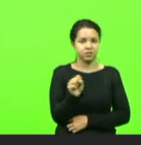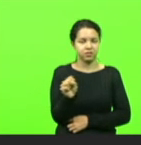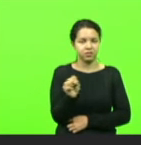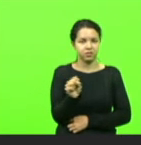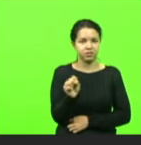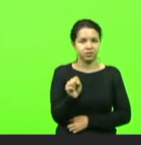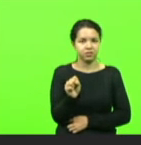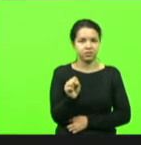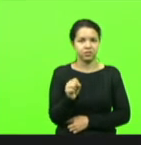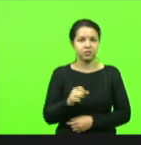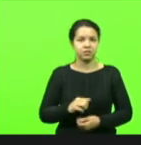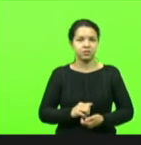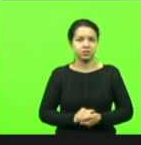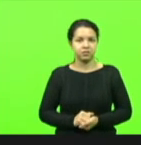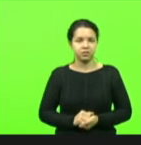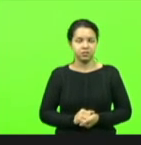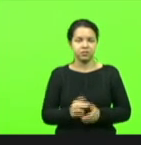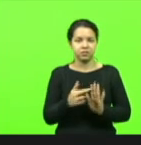imposto